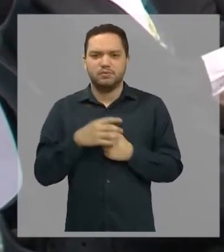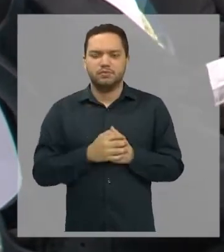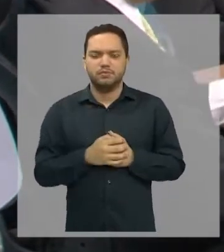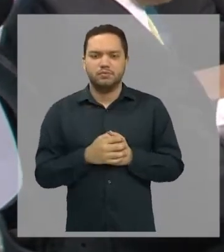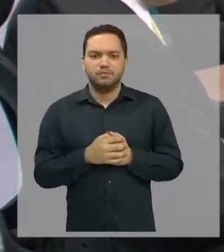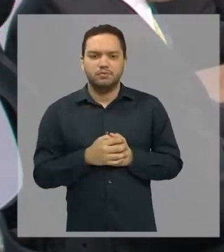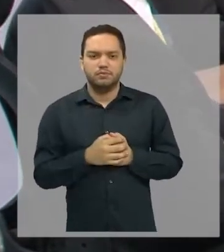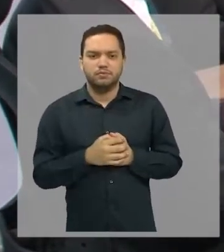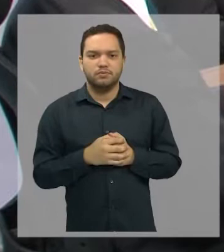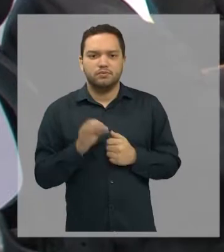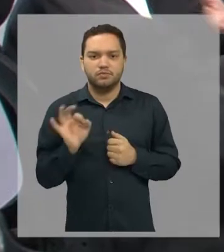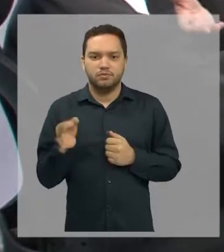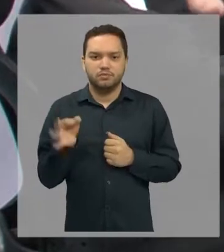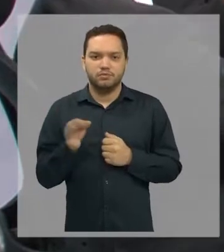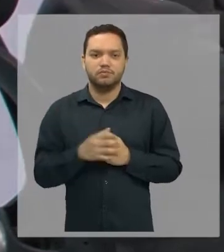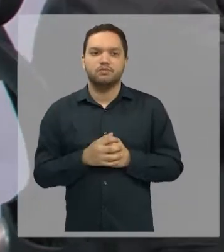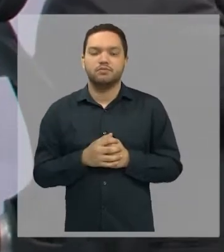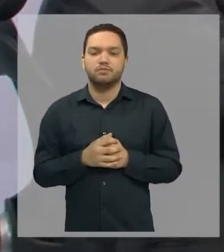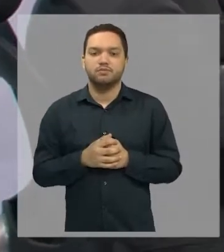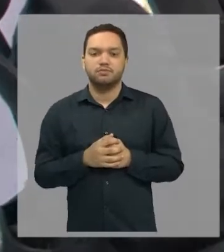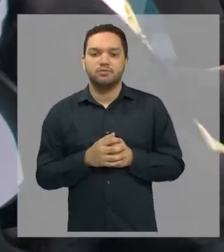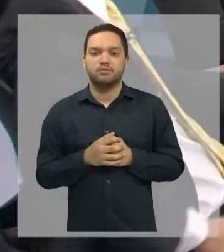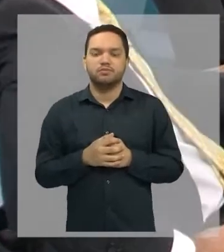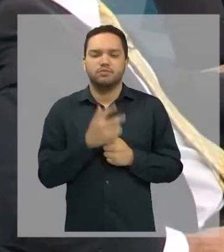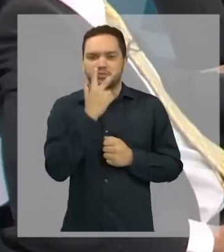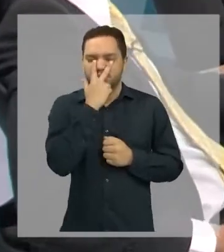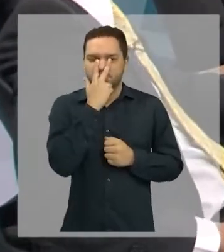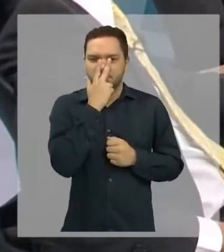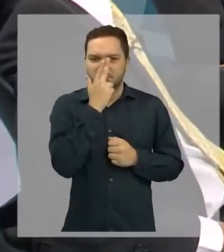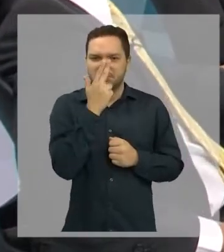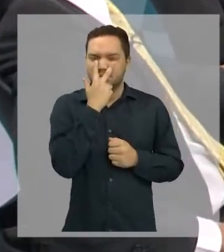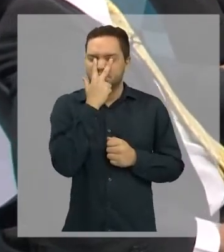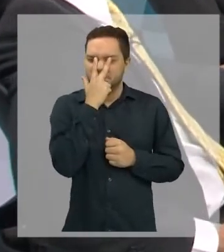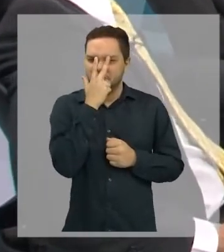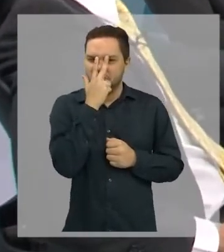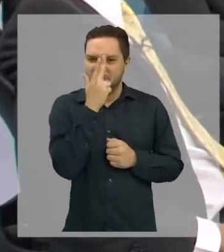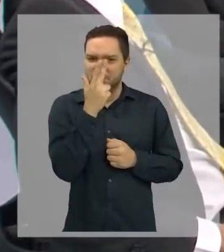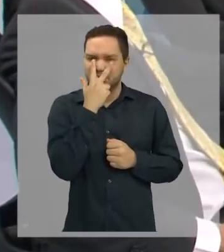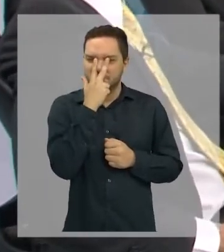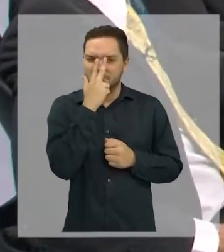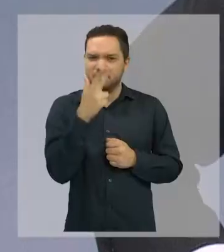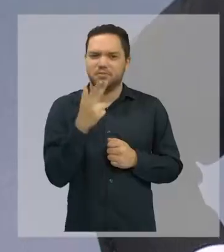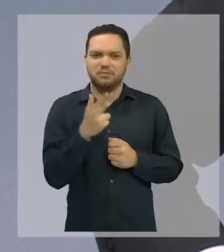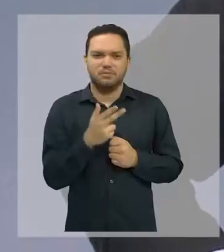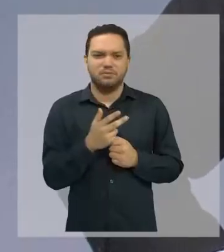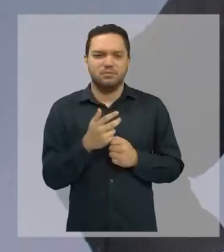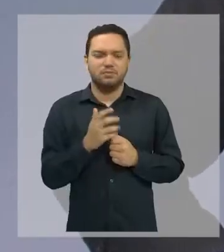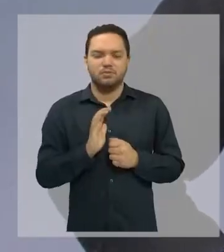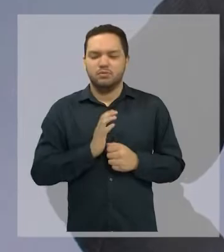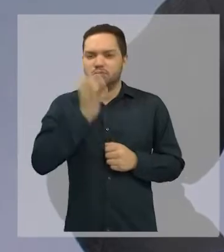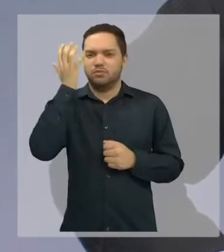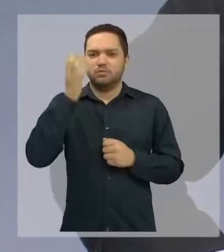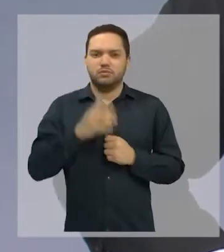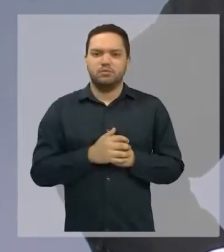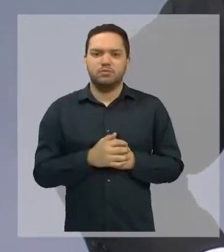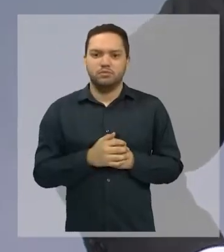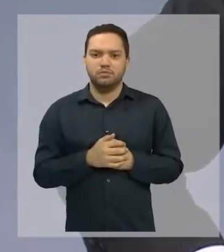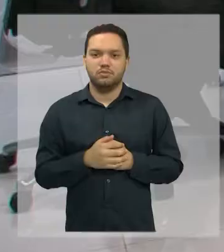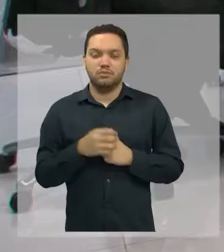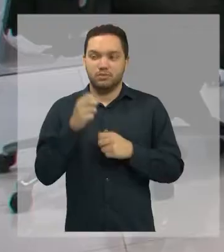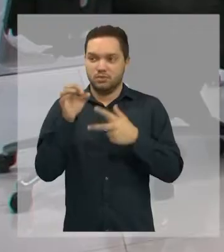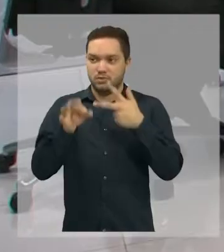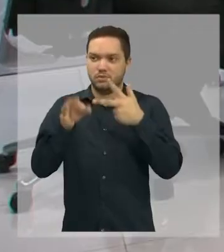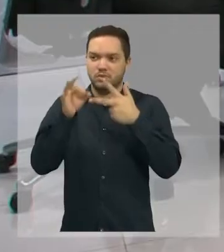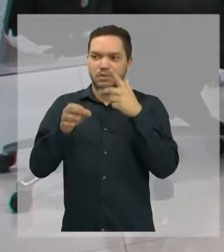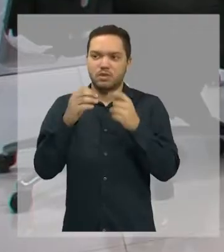cunhado. Exatamente. Cunhado é um vexame, Arnaldo. É um assinte, é um escândalo. Na hora que abrir a caixa preta do judiciário,